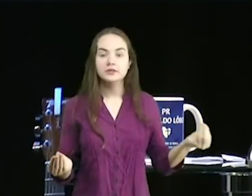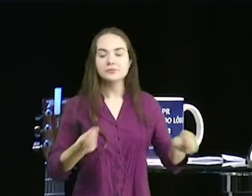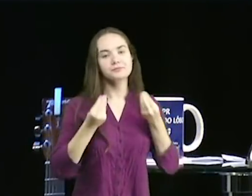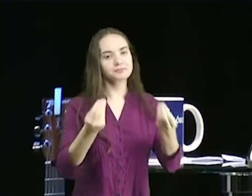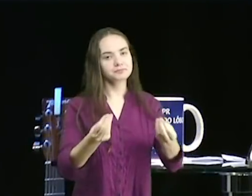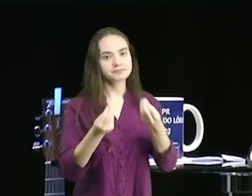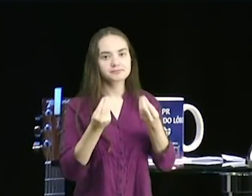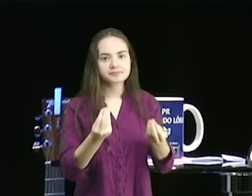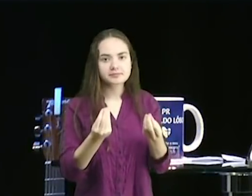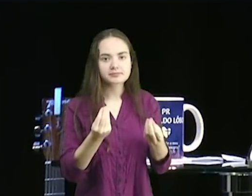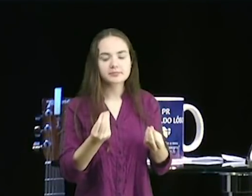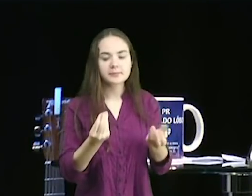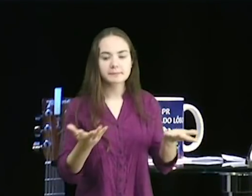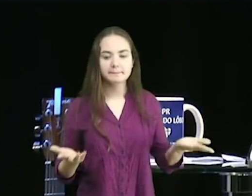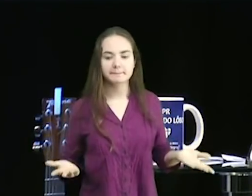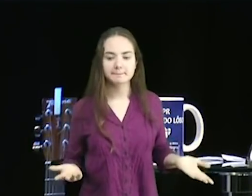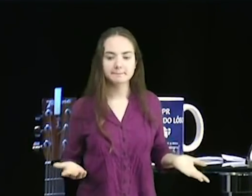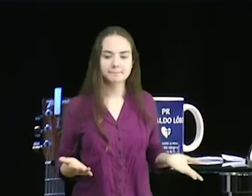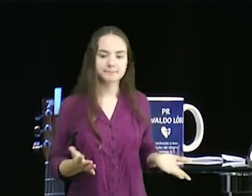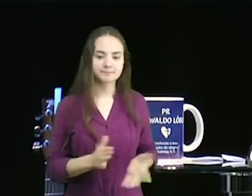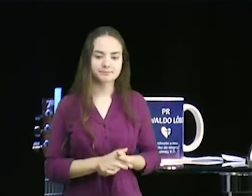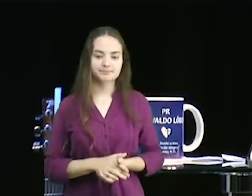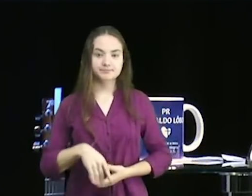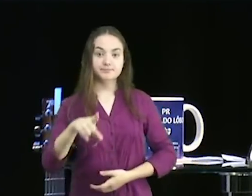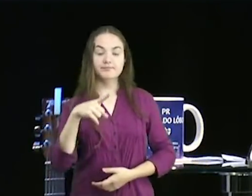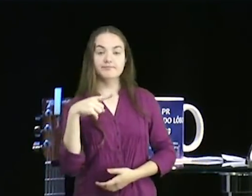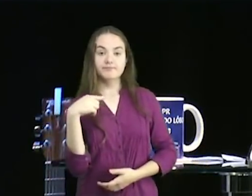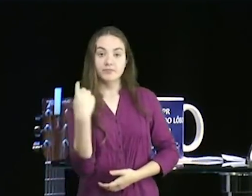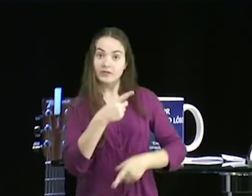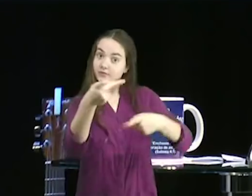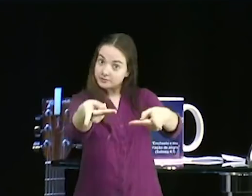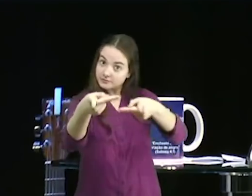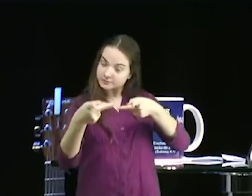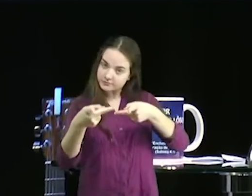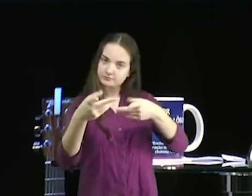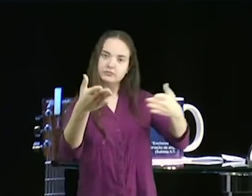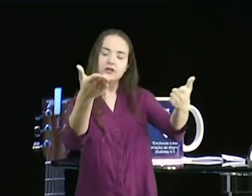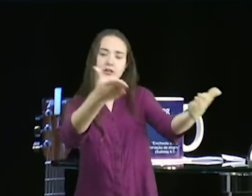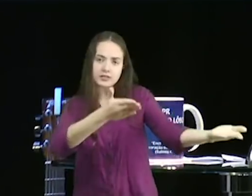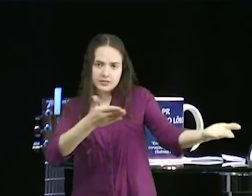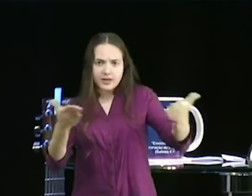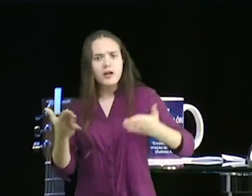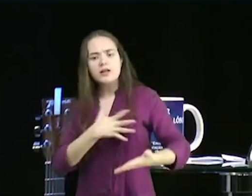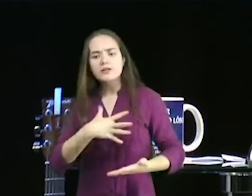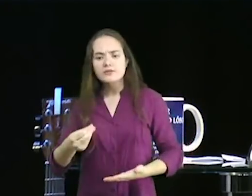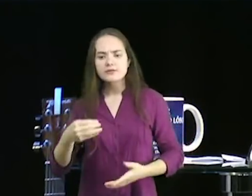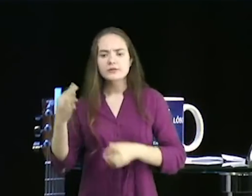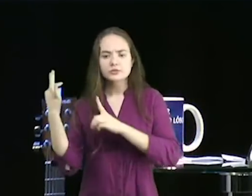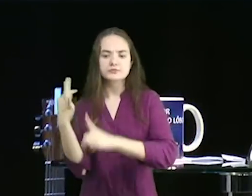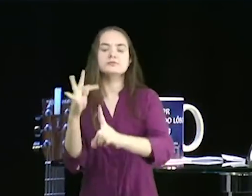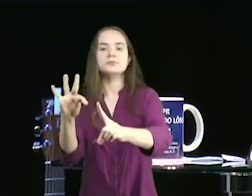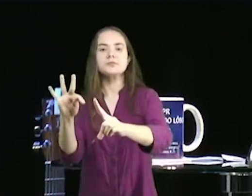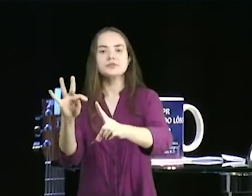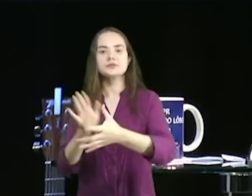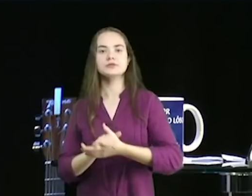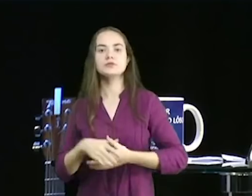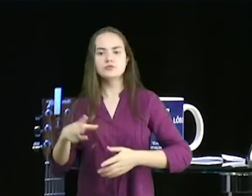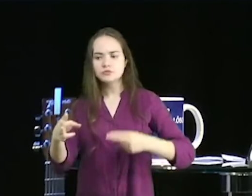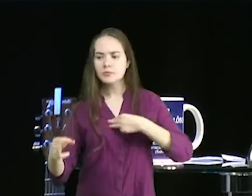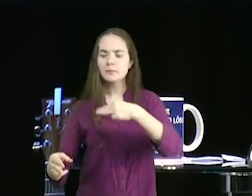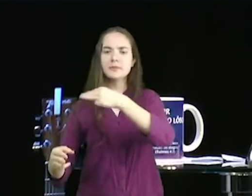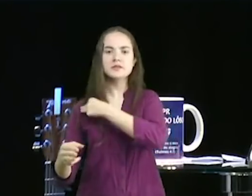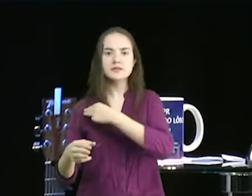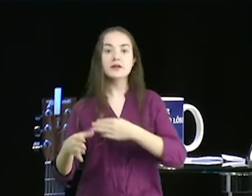filho. E a gente está convidando: traga o seu filho no kid, traga o seu filho no jump, traga o seu filho